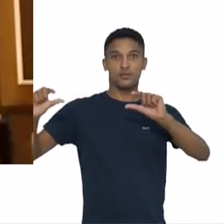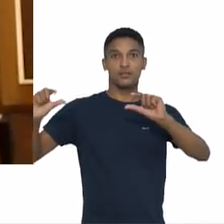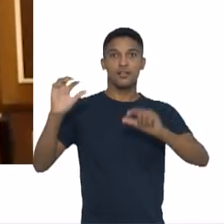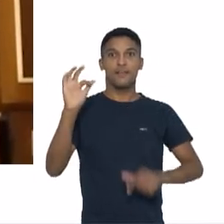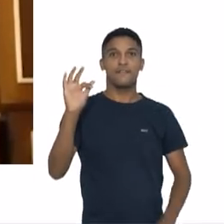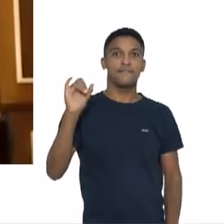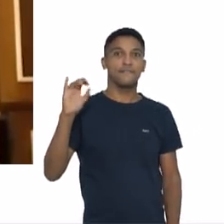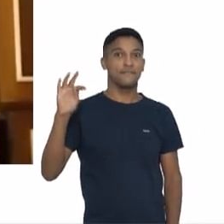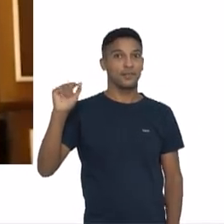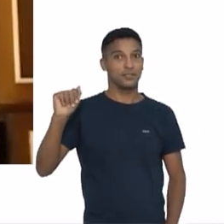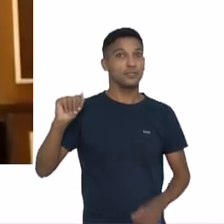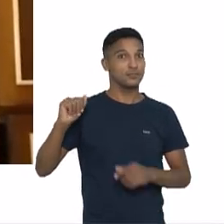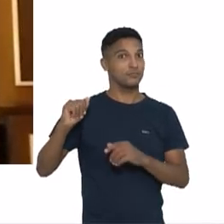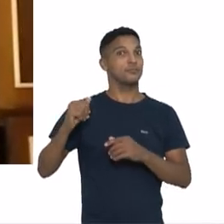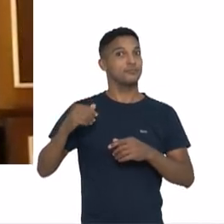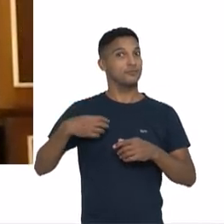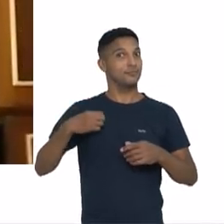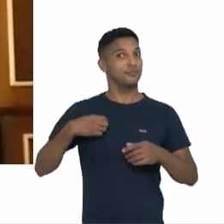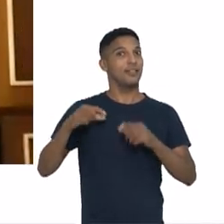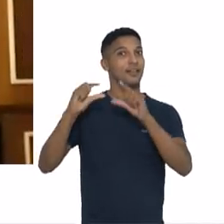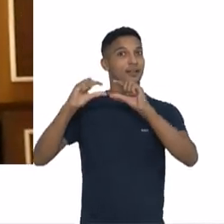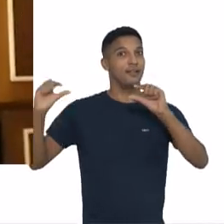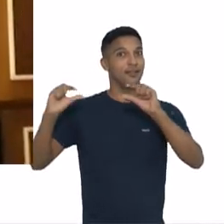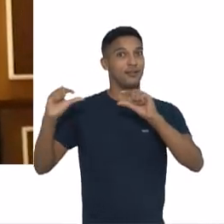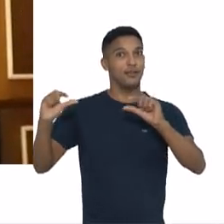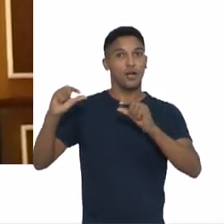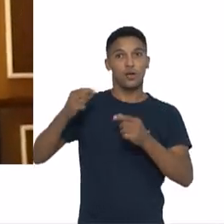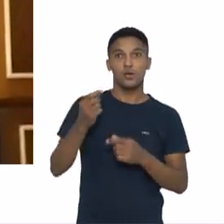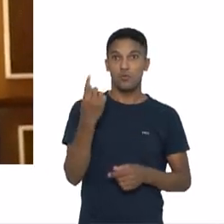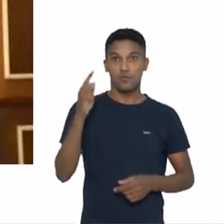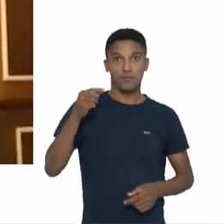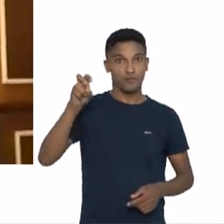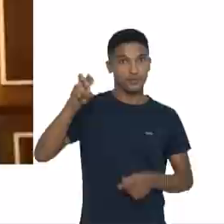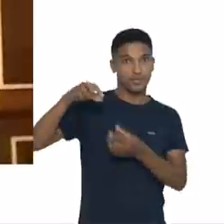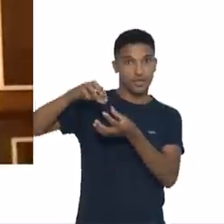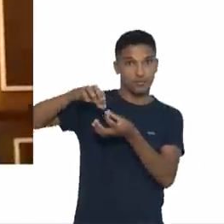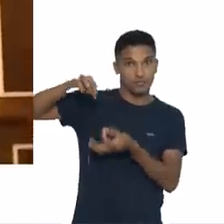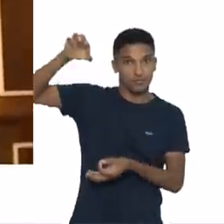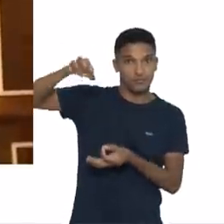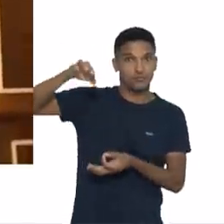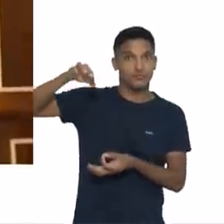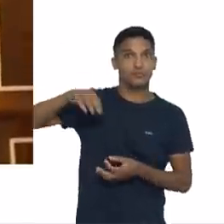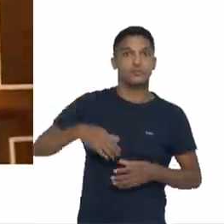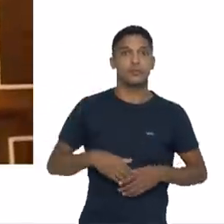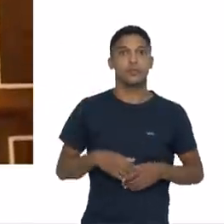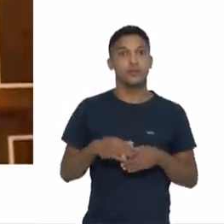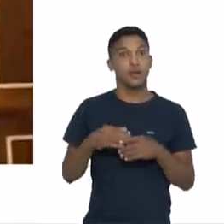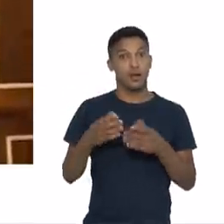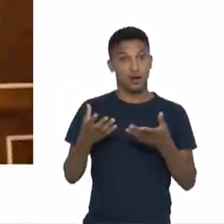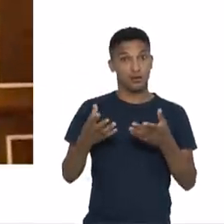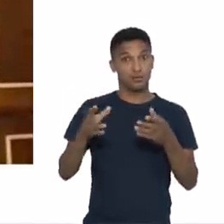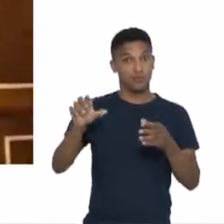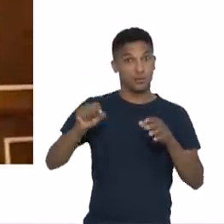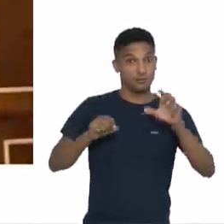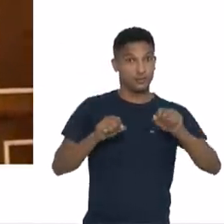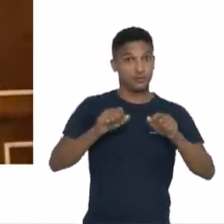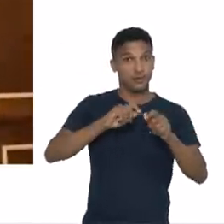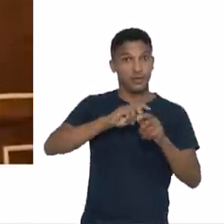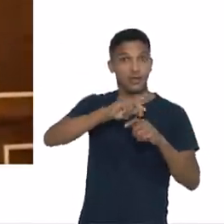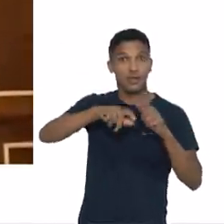de fita. Mede aqui o meio e vamos amarrar, ó, tá?